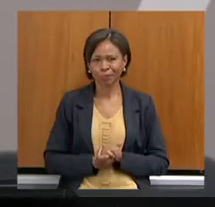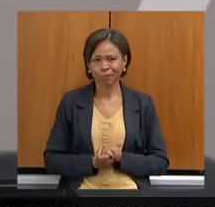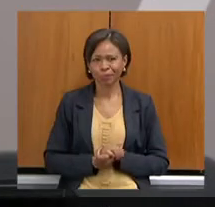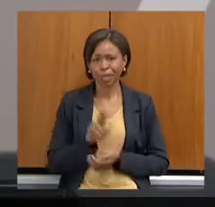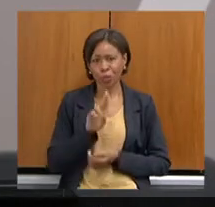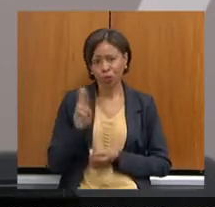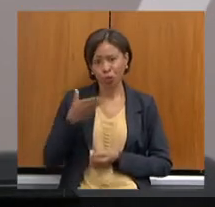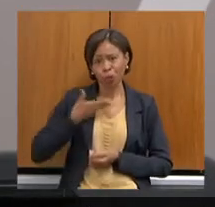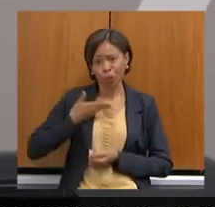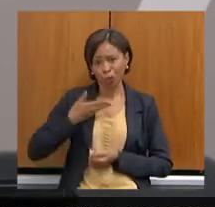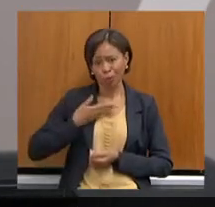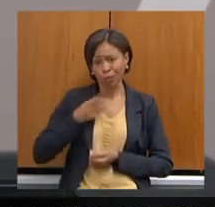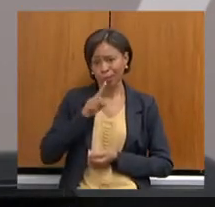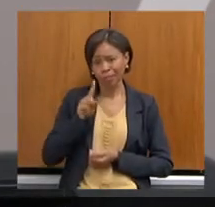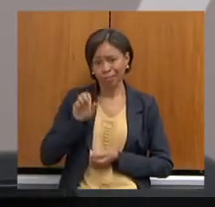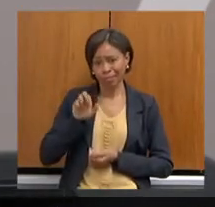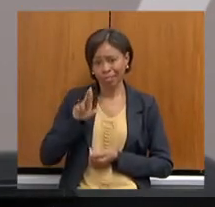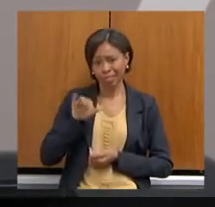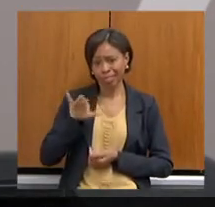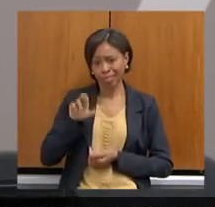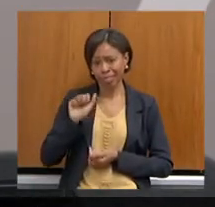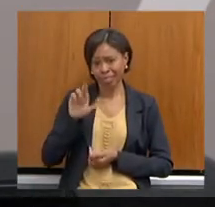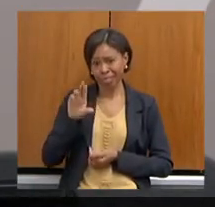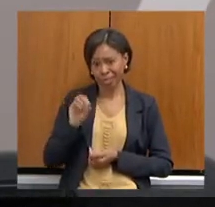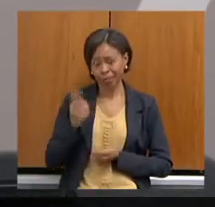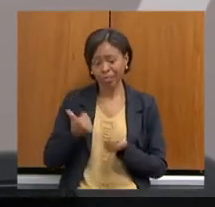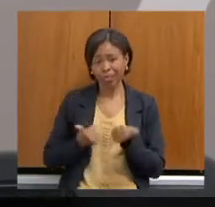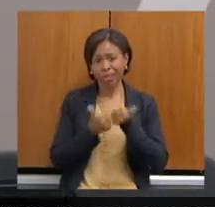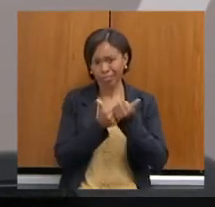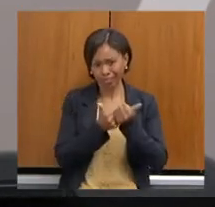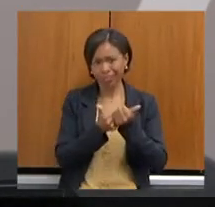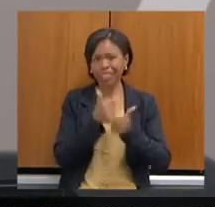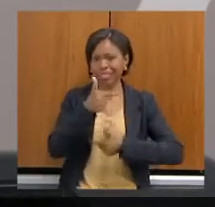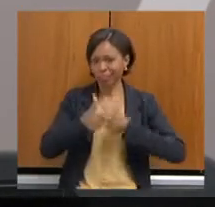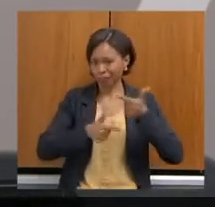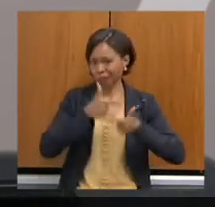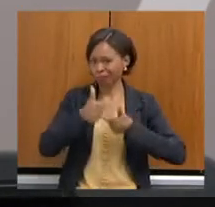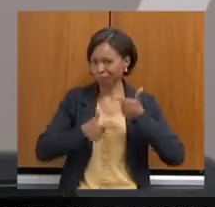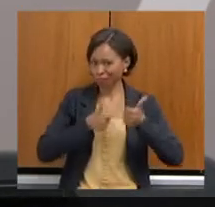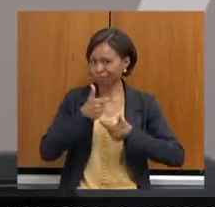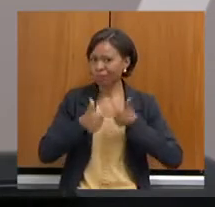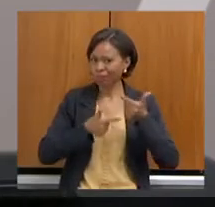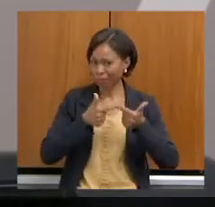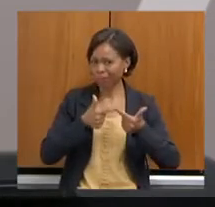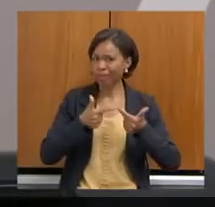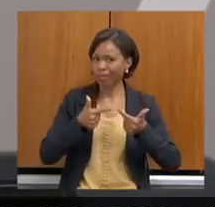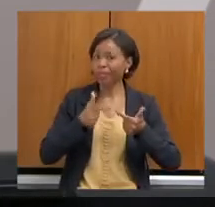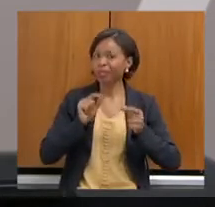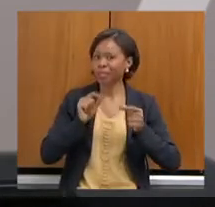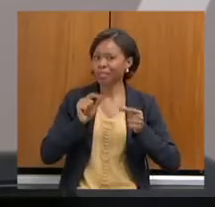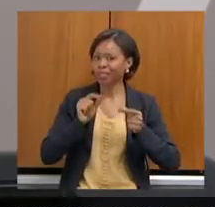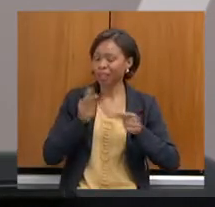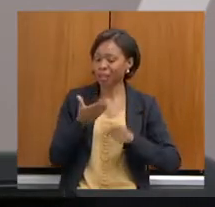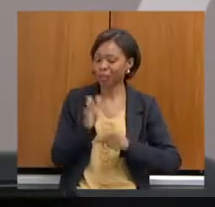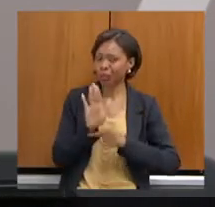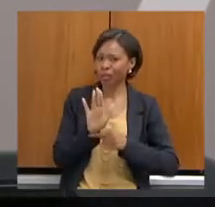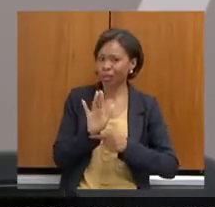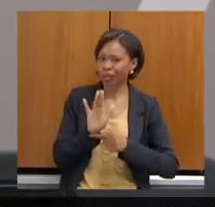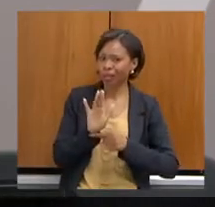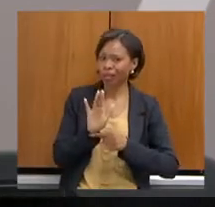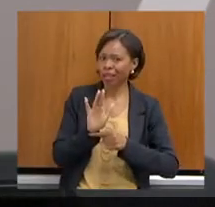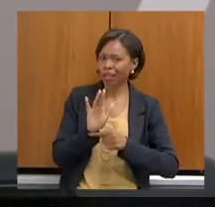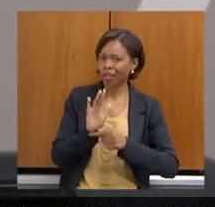nessa importante missão de encher a mesa dos mineiros e dos brasileiros